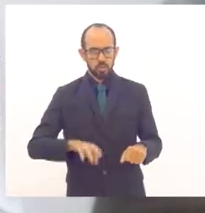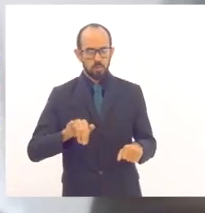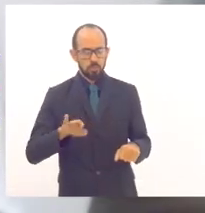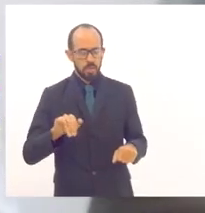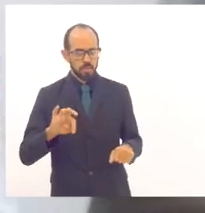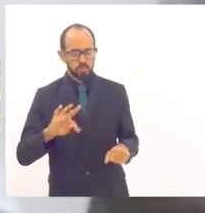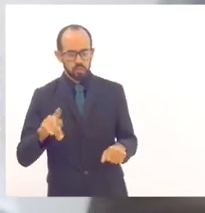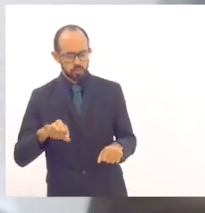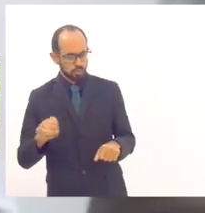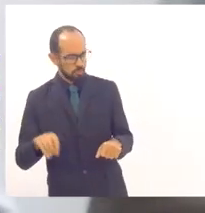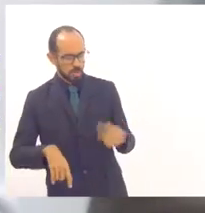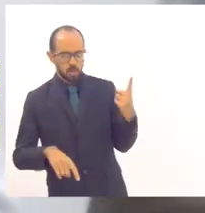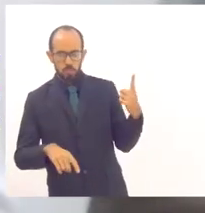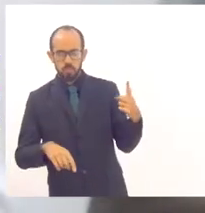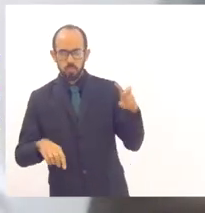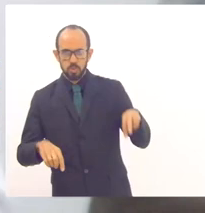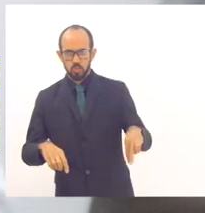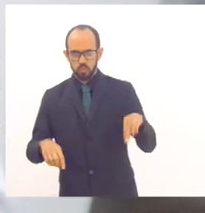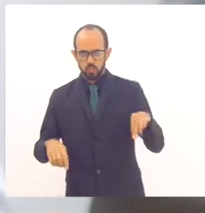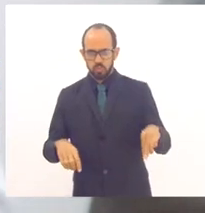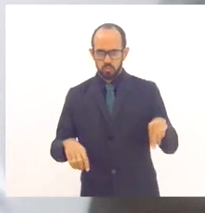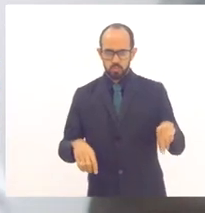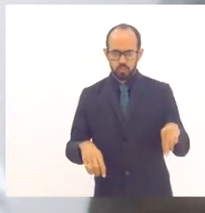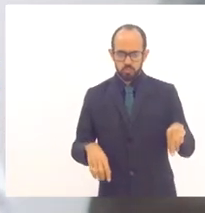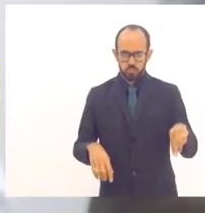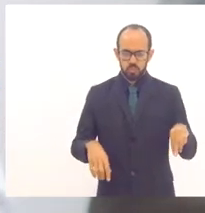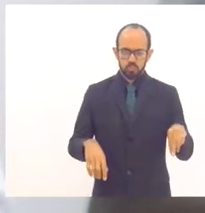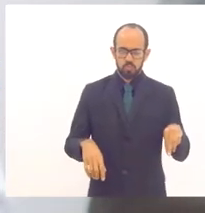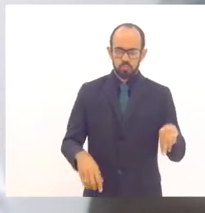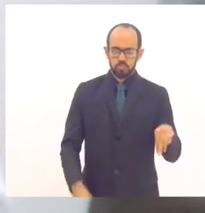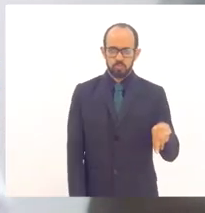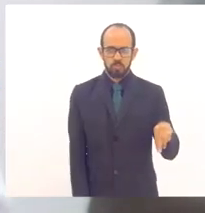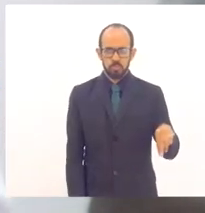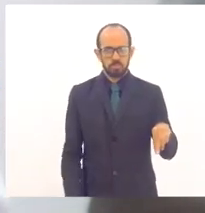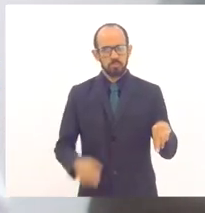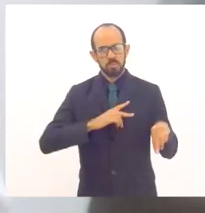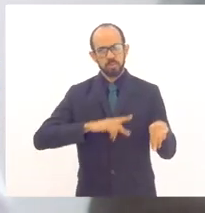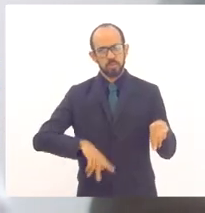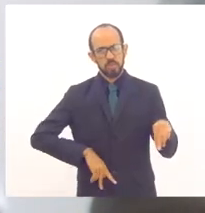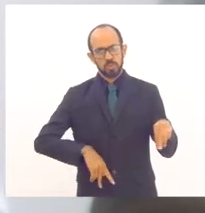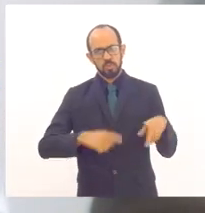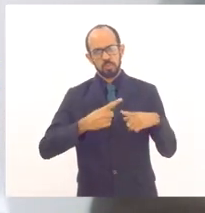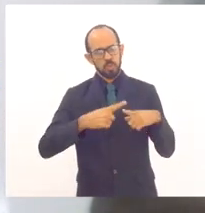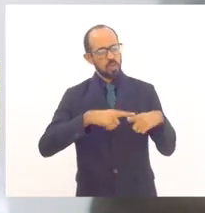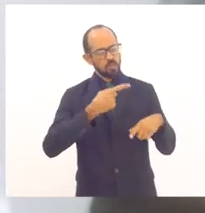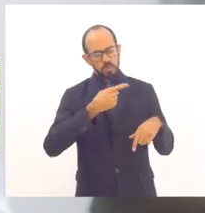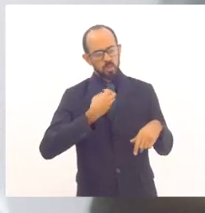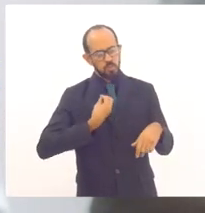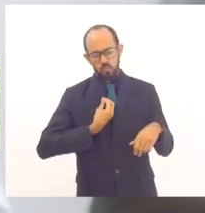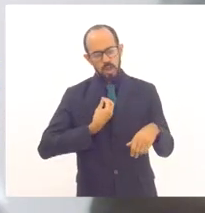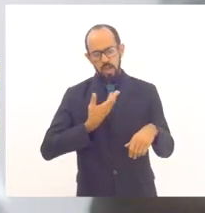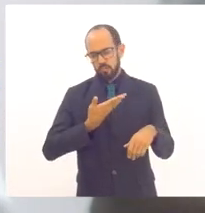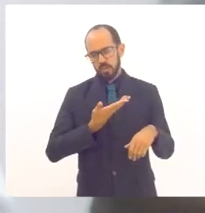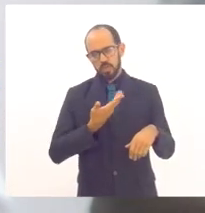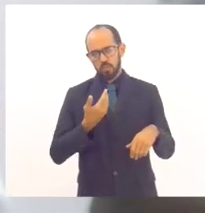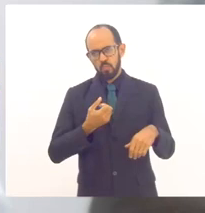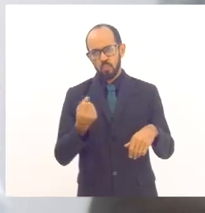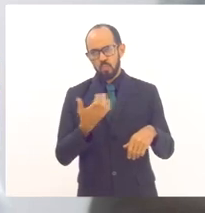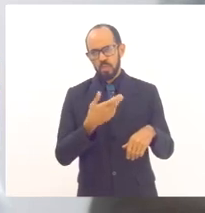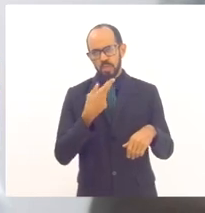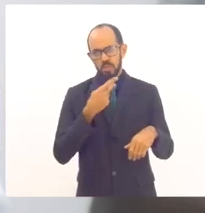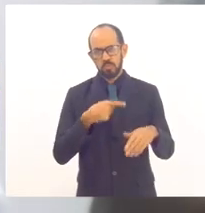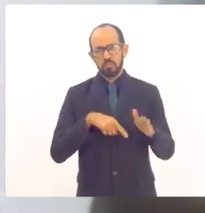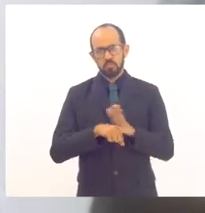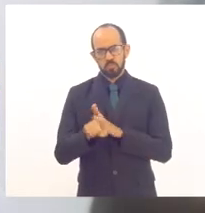minuto para ele responder a sua questão. Tá ok. Presidente, é porque você não estava a hora que ele levantou essa questão, ele